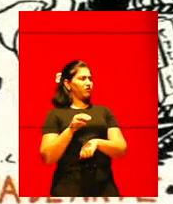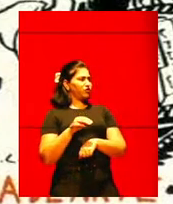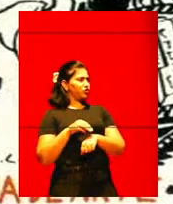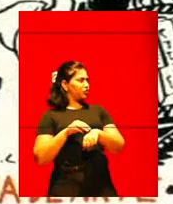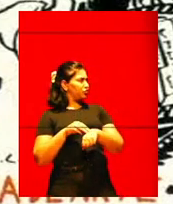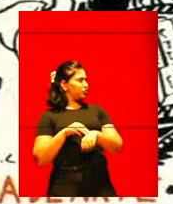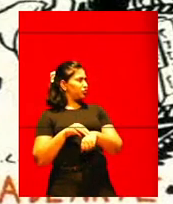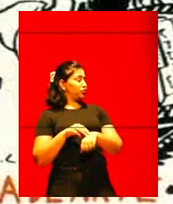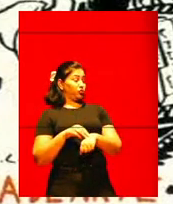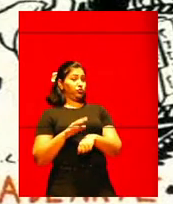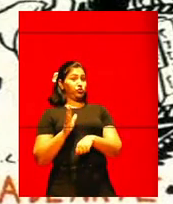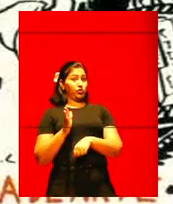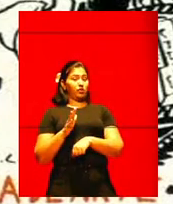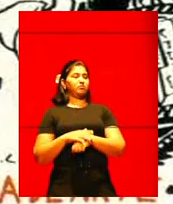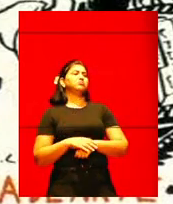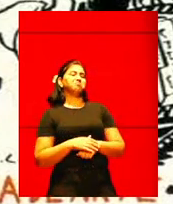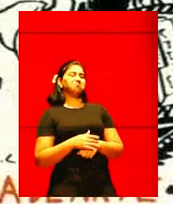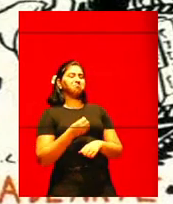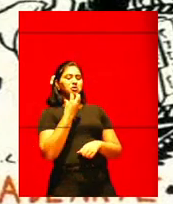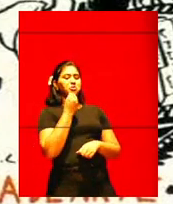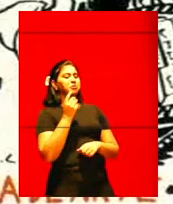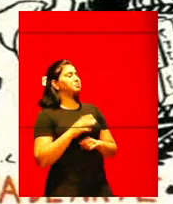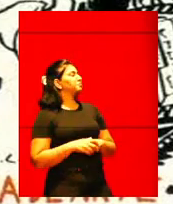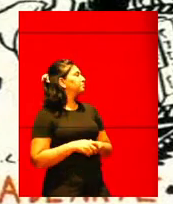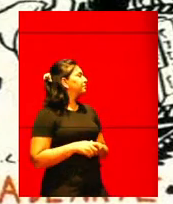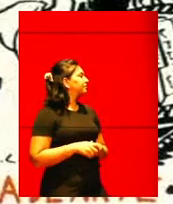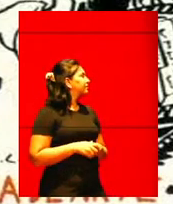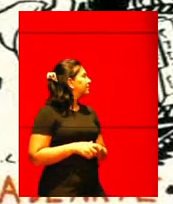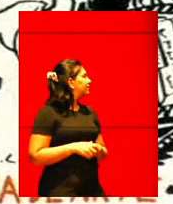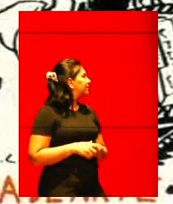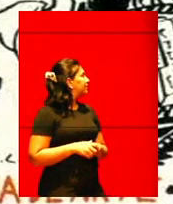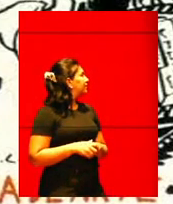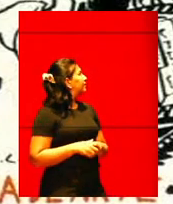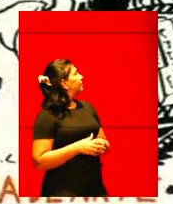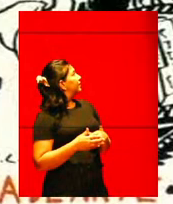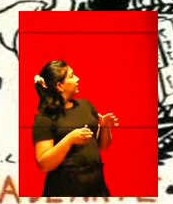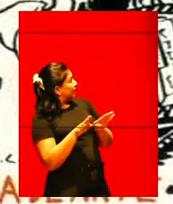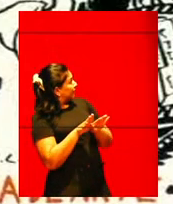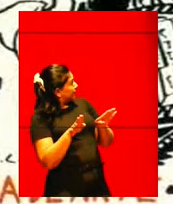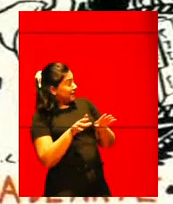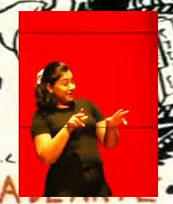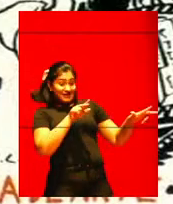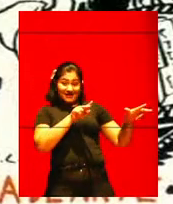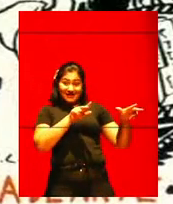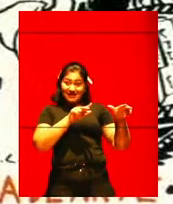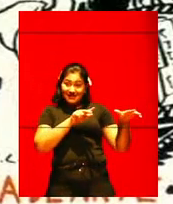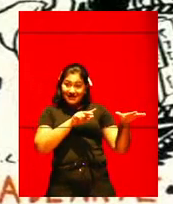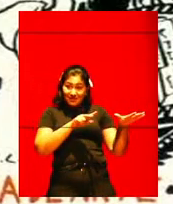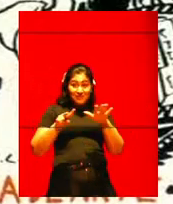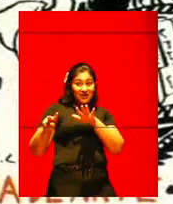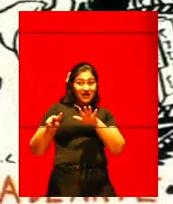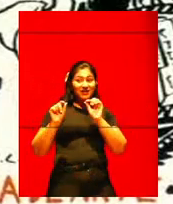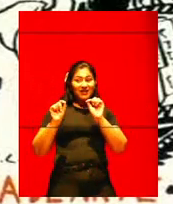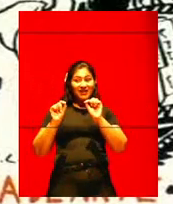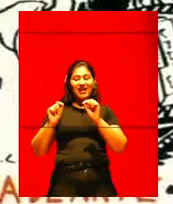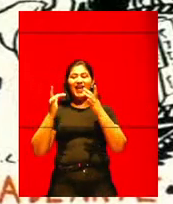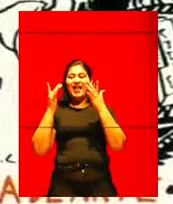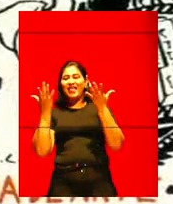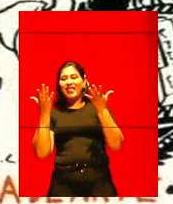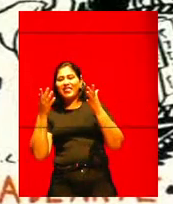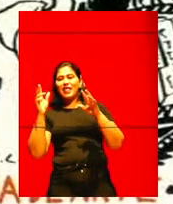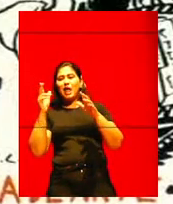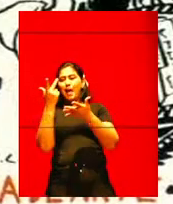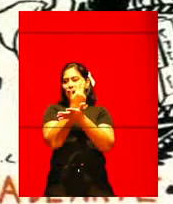20. Dá para muita coisa. Senhores, chegamos agora na Semana de Arte Moderna. Chegamos mais perto da gente. Estamos aí,